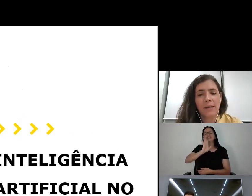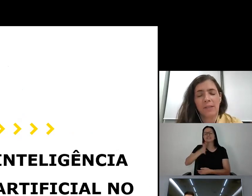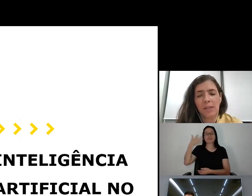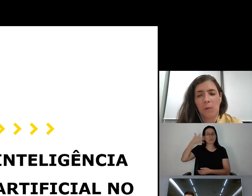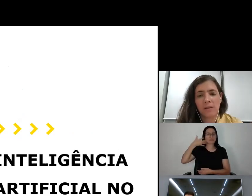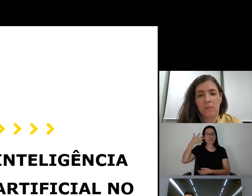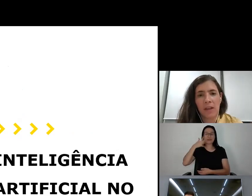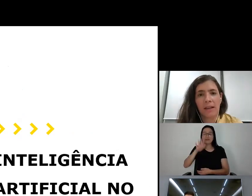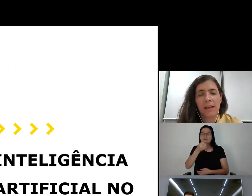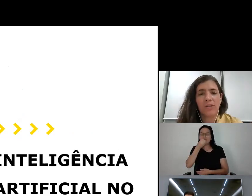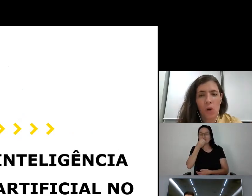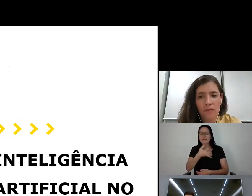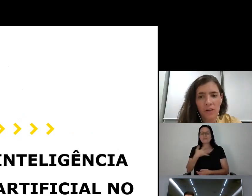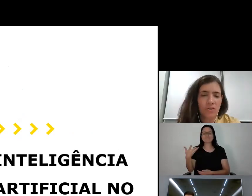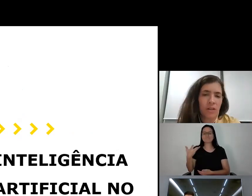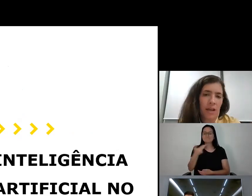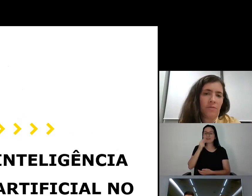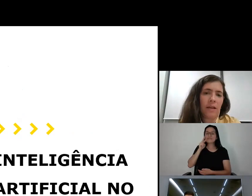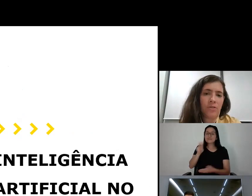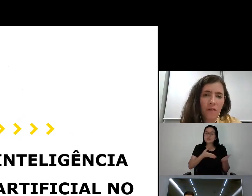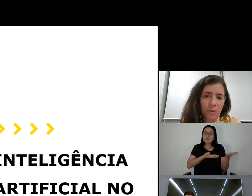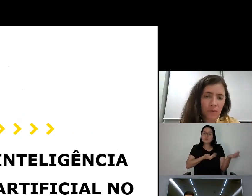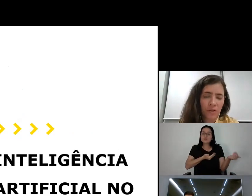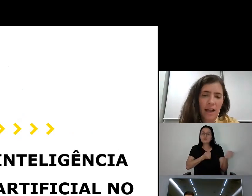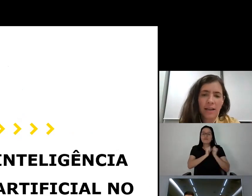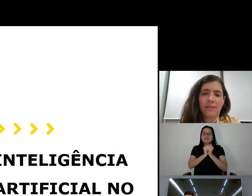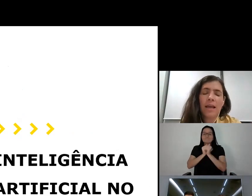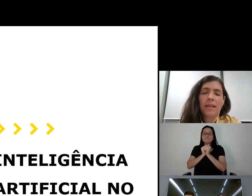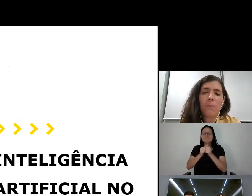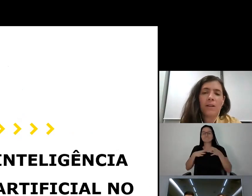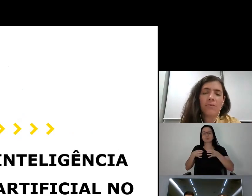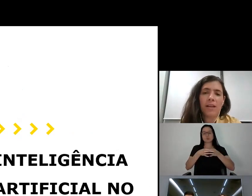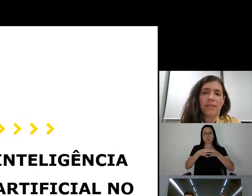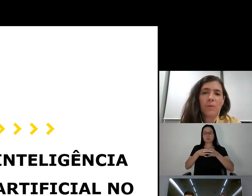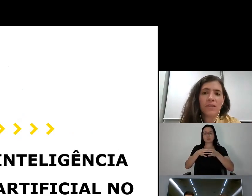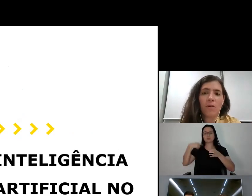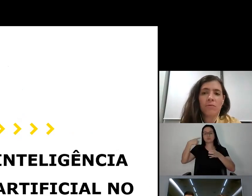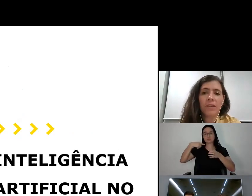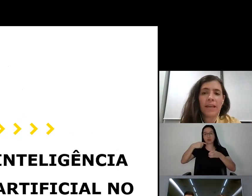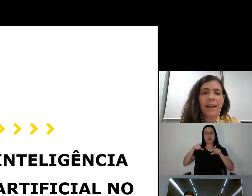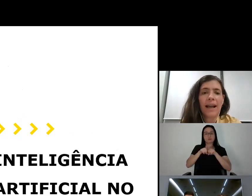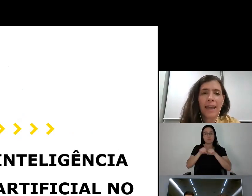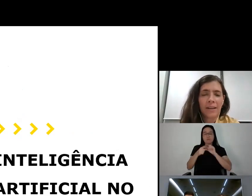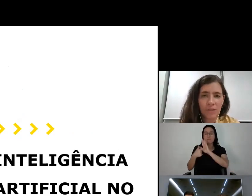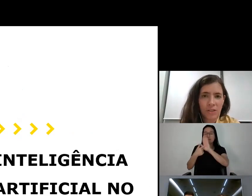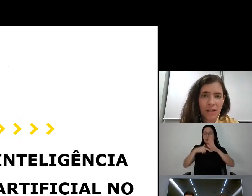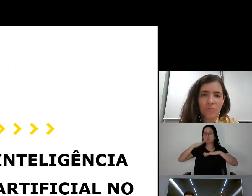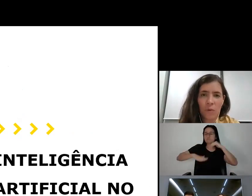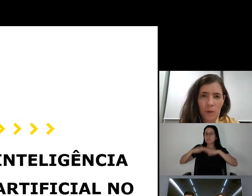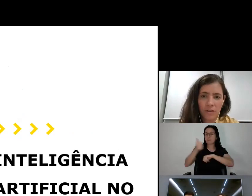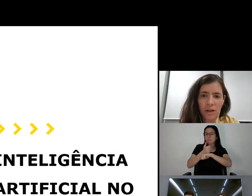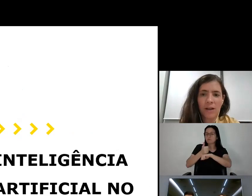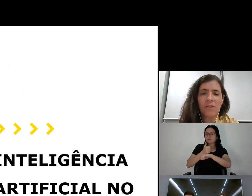muito bacana que vocês possam ver jovens do direito, jovens profissionais, que possam trazer uma visão do que é a carreira